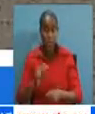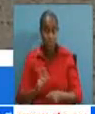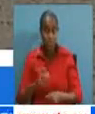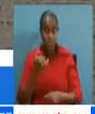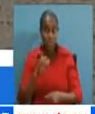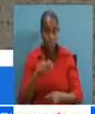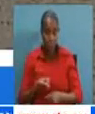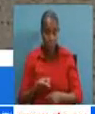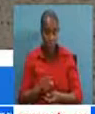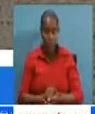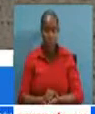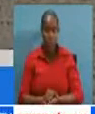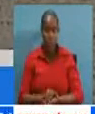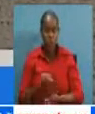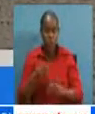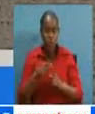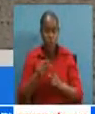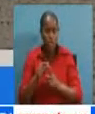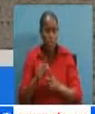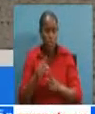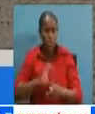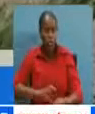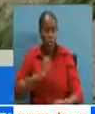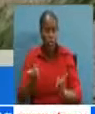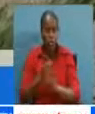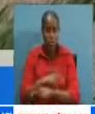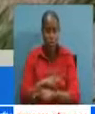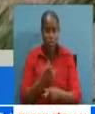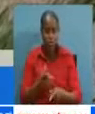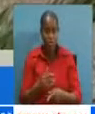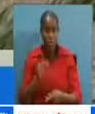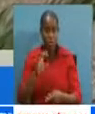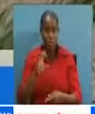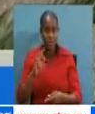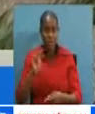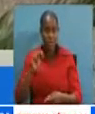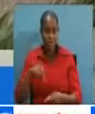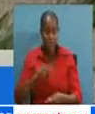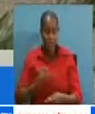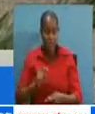nova visto que o indicador de confiança contrariou a tendência ascendente dos últimos trimestres